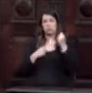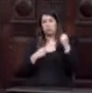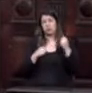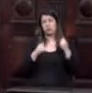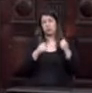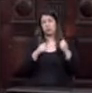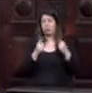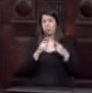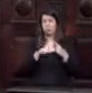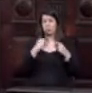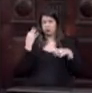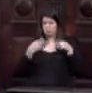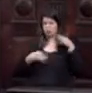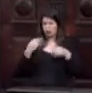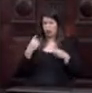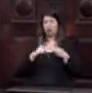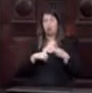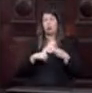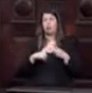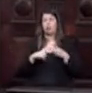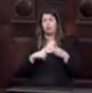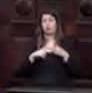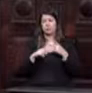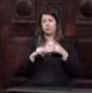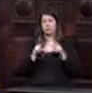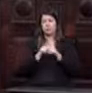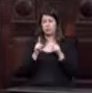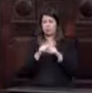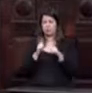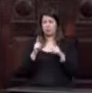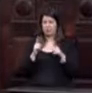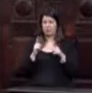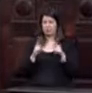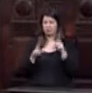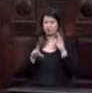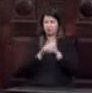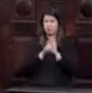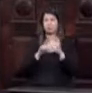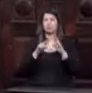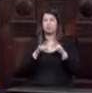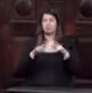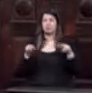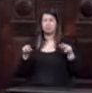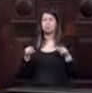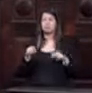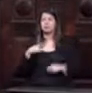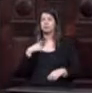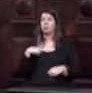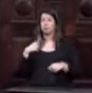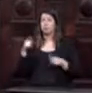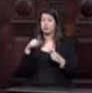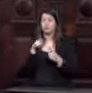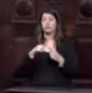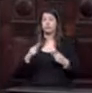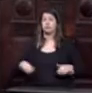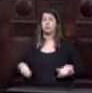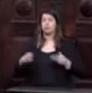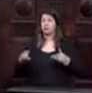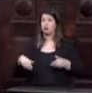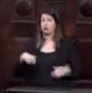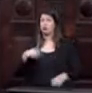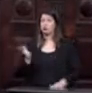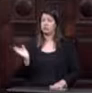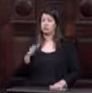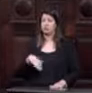fazer praticamente nenhum esforço. Ou seja, o objetivo do teto dos gastos, que é trazer uma